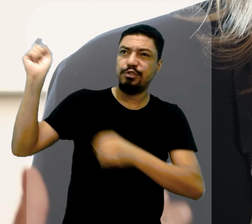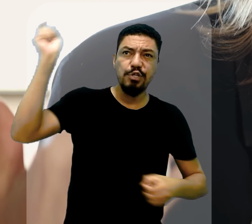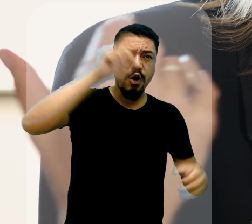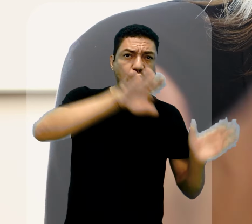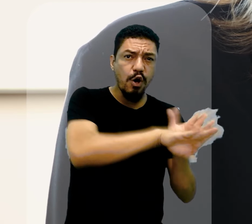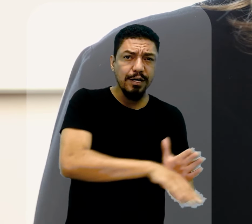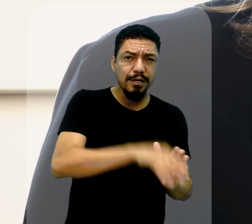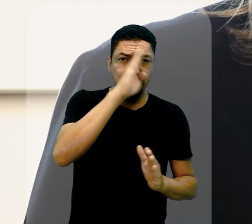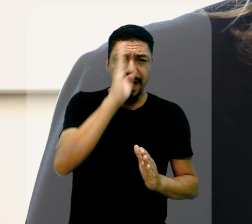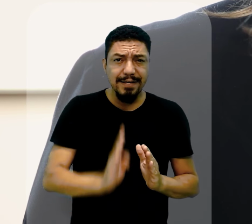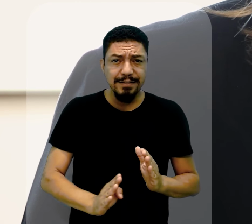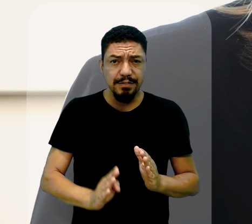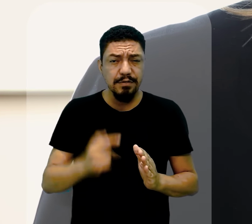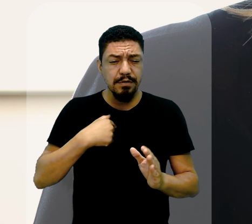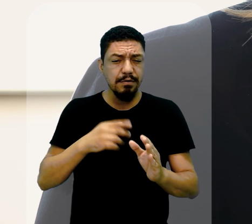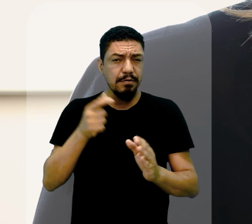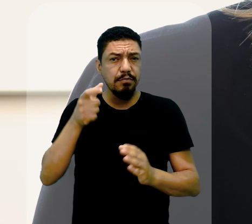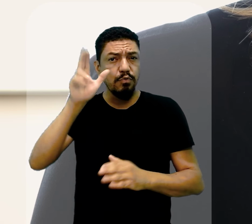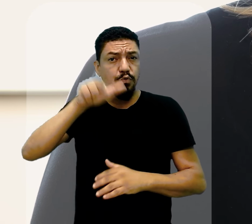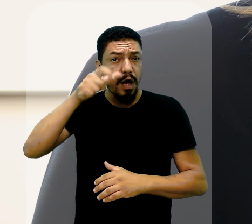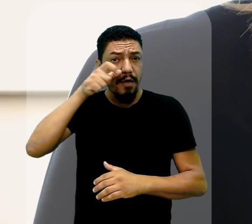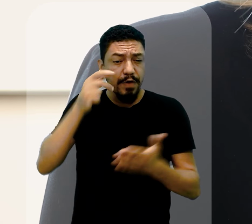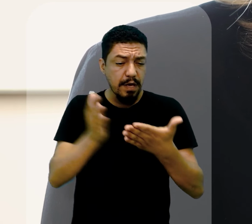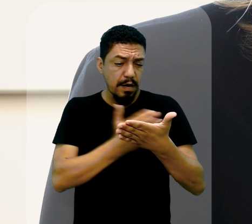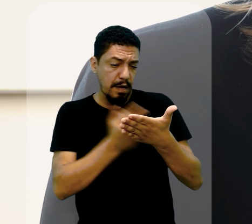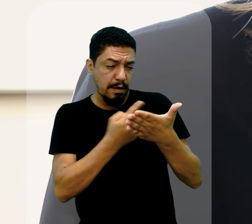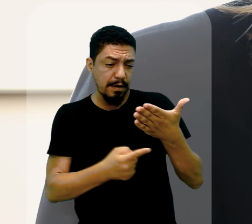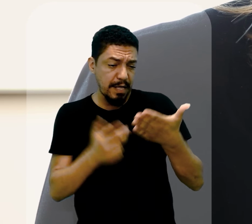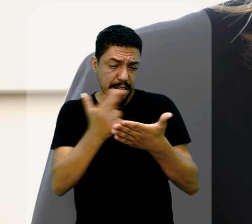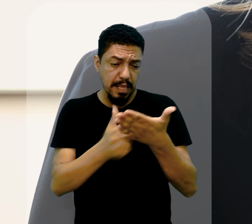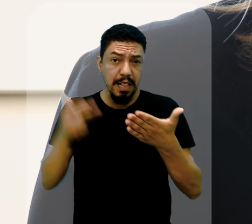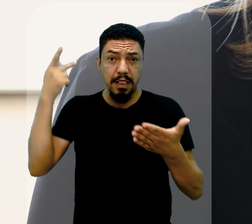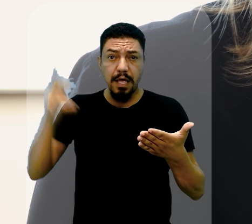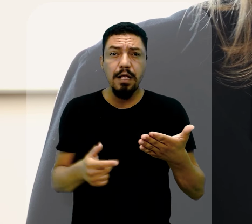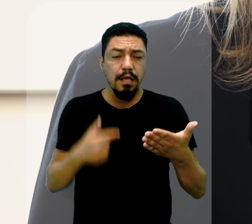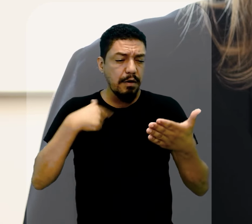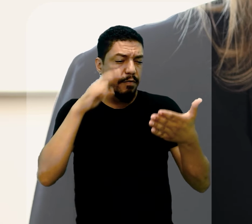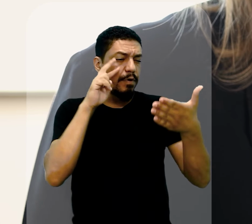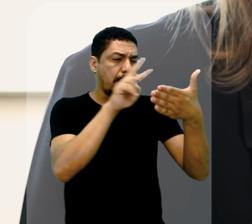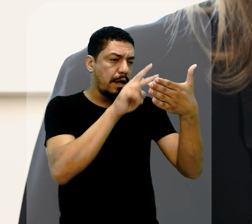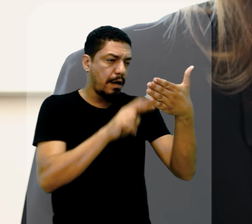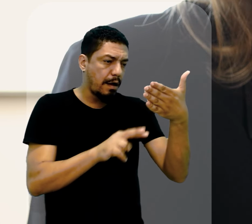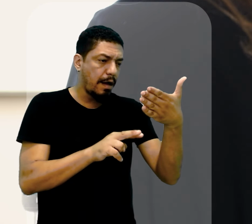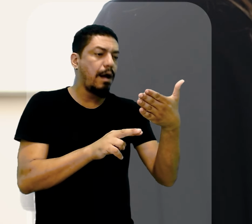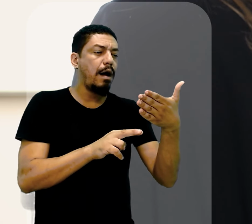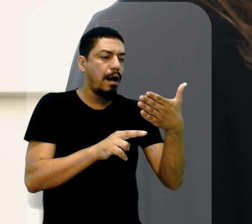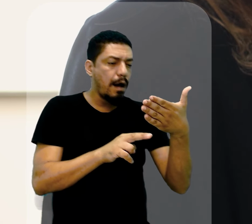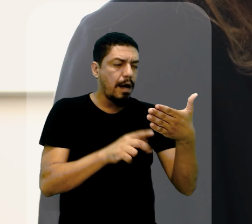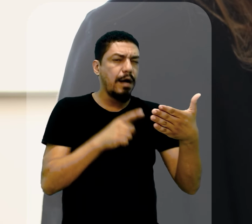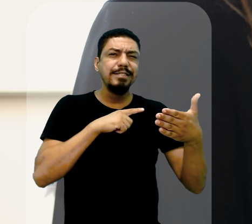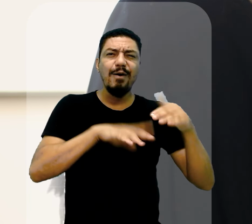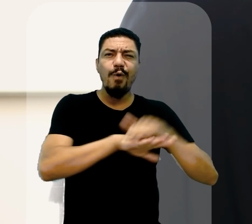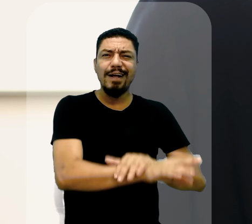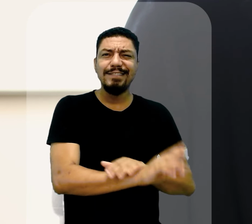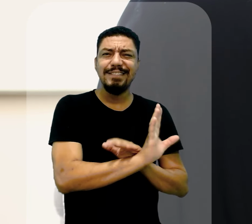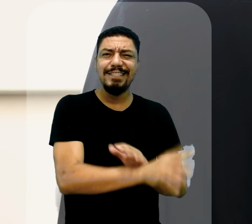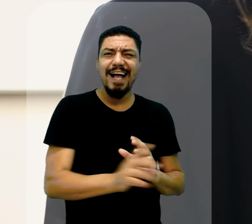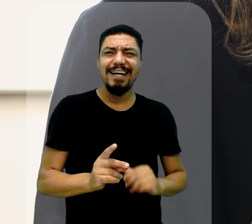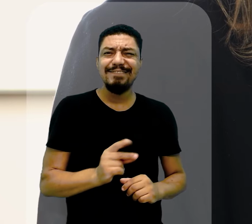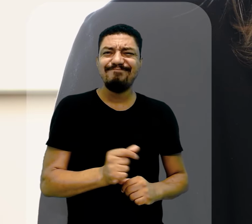fui só conhecer no fim dos meus 40 anos, que veio para mim para eu restaurar. Estava numa gaveta